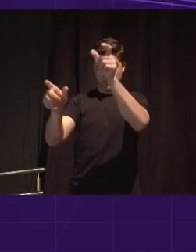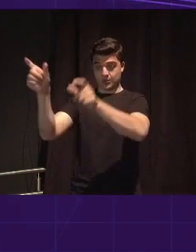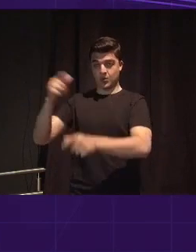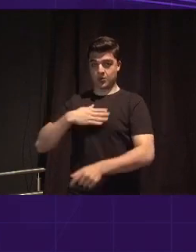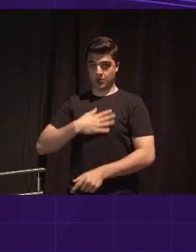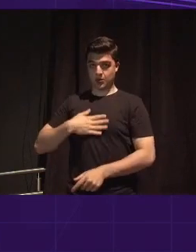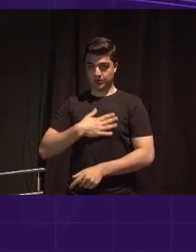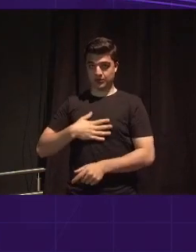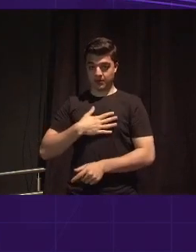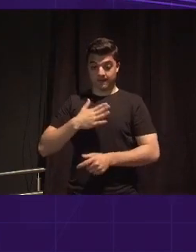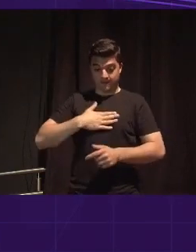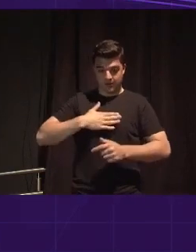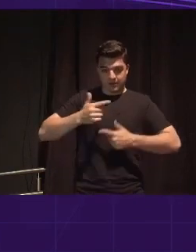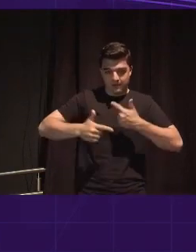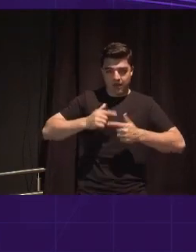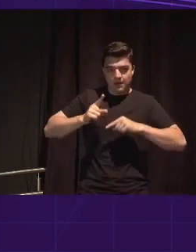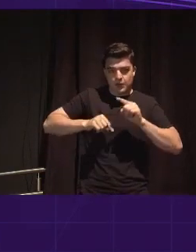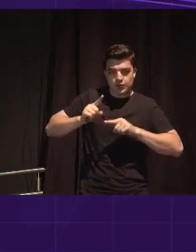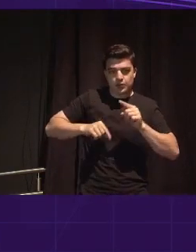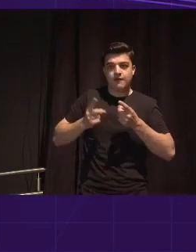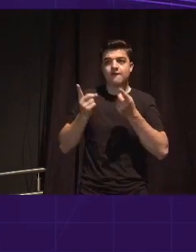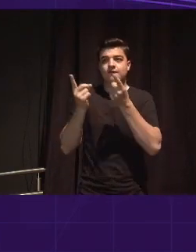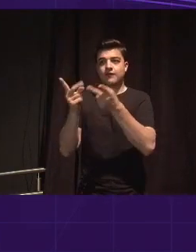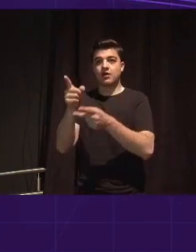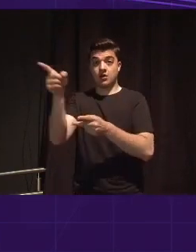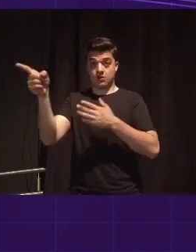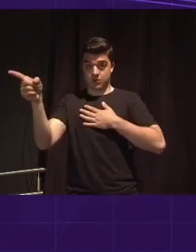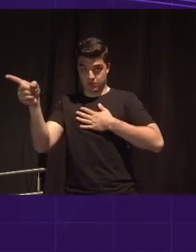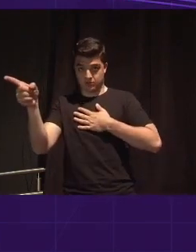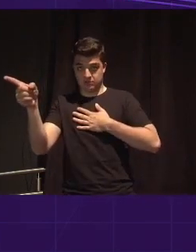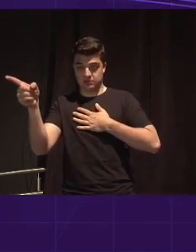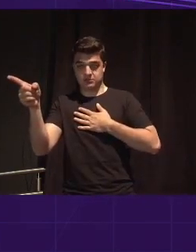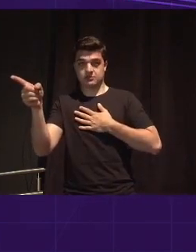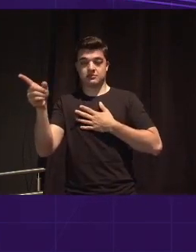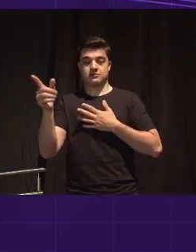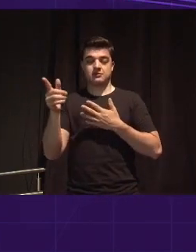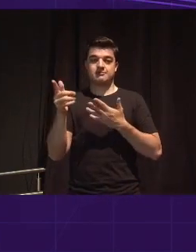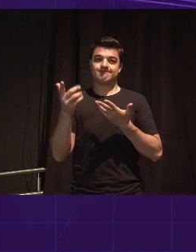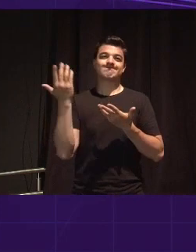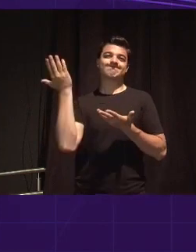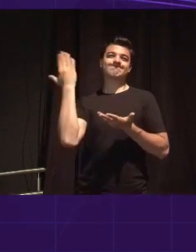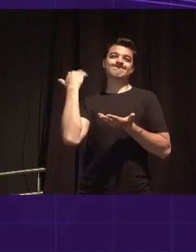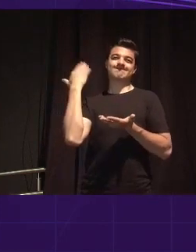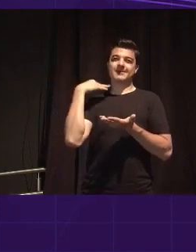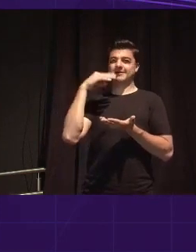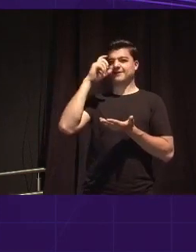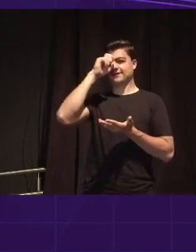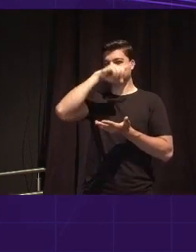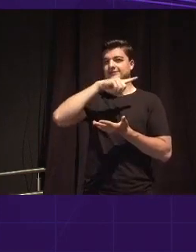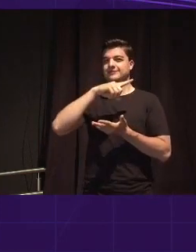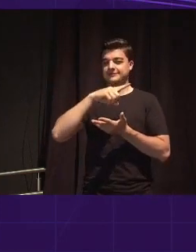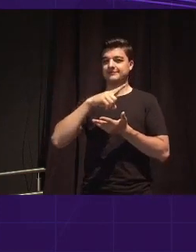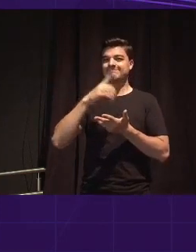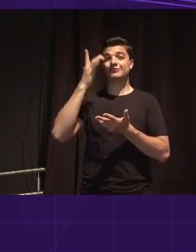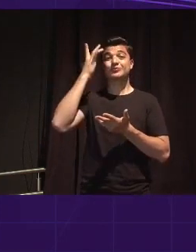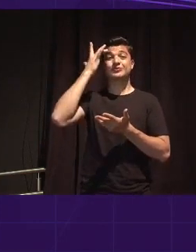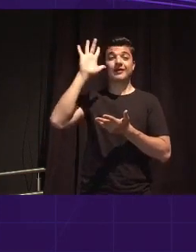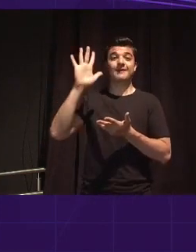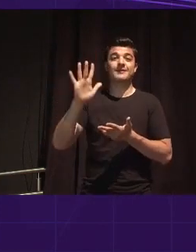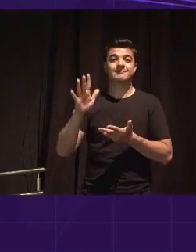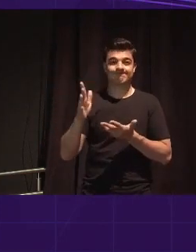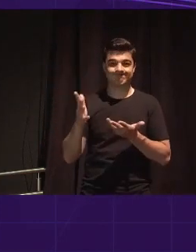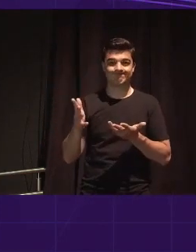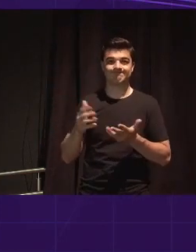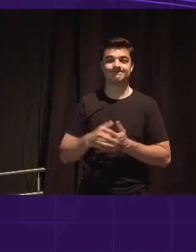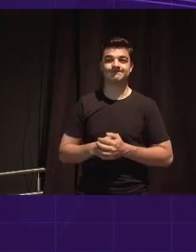gente supriu a necessidade do cliente, a gente está dando resultado para a empresa. Então, isso ainda, como companhia, a gente não estava tão robusto